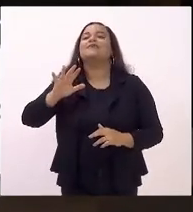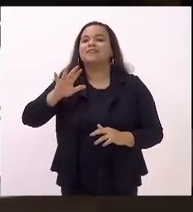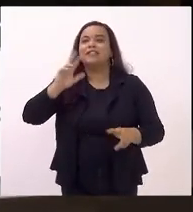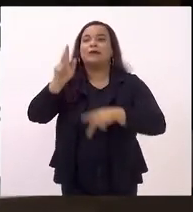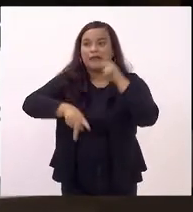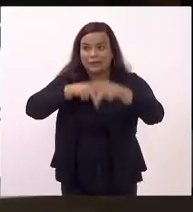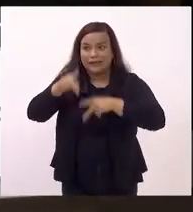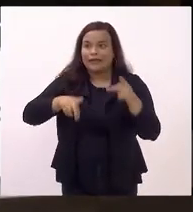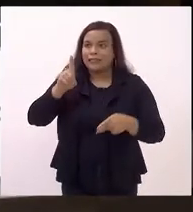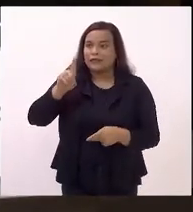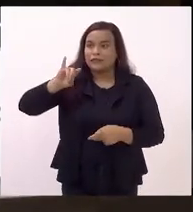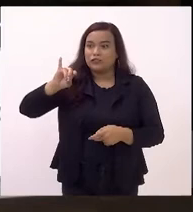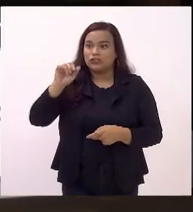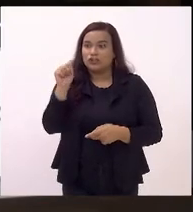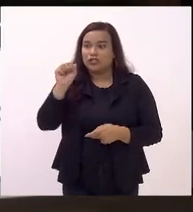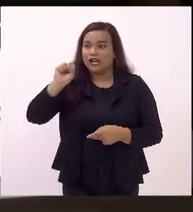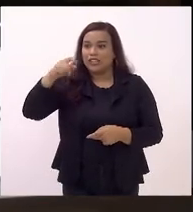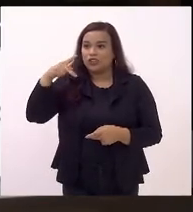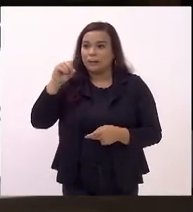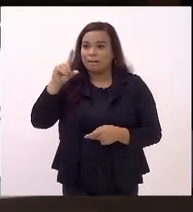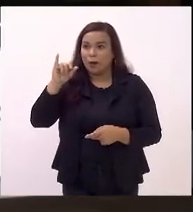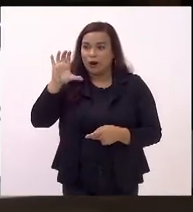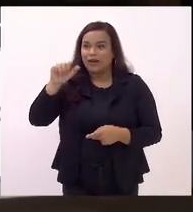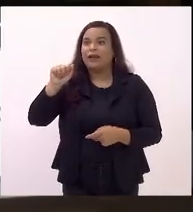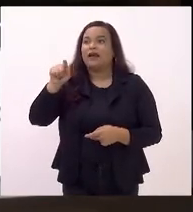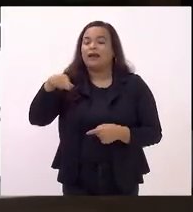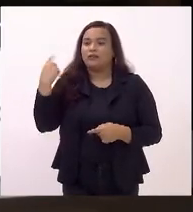diaspórica vibra com